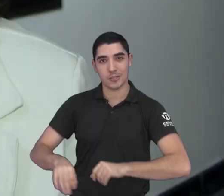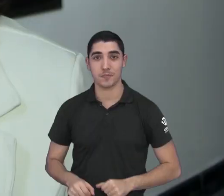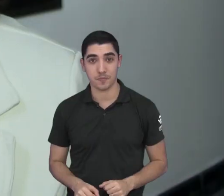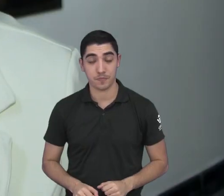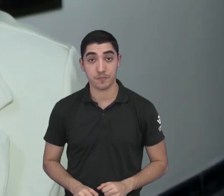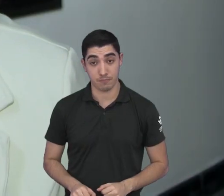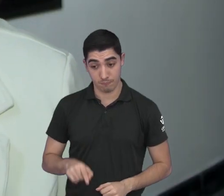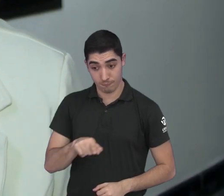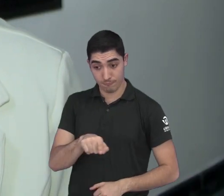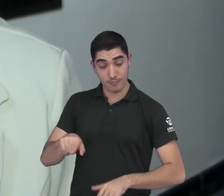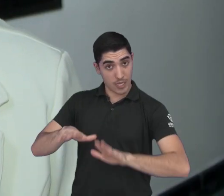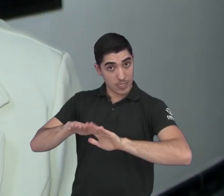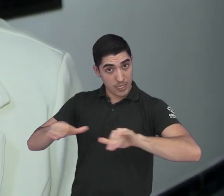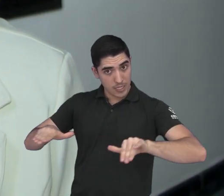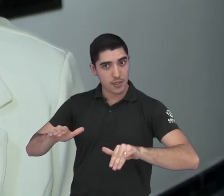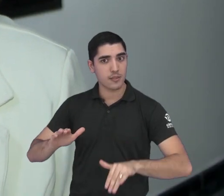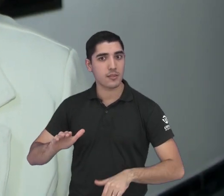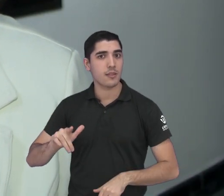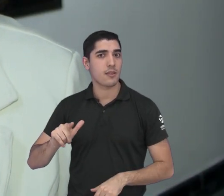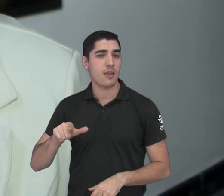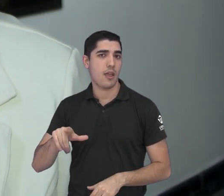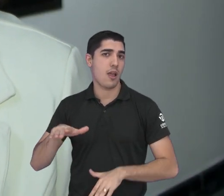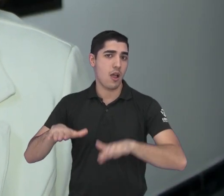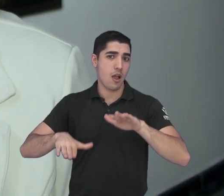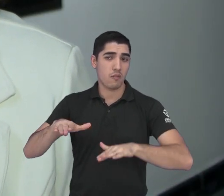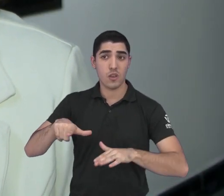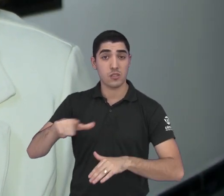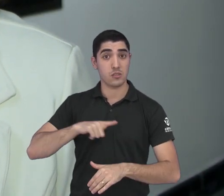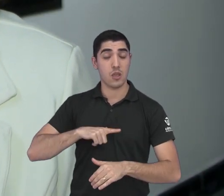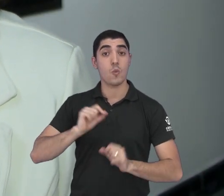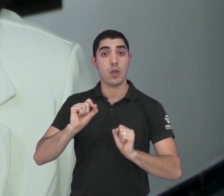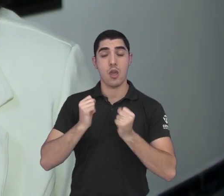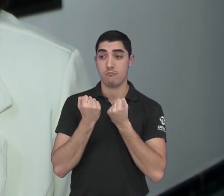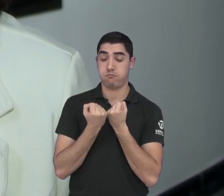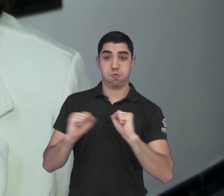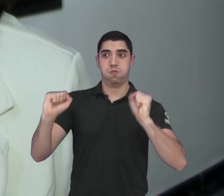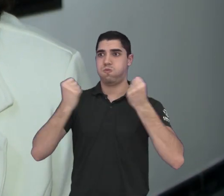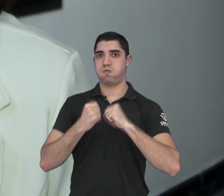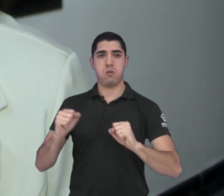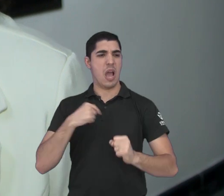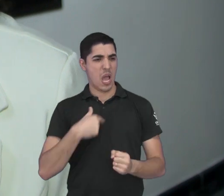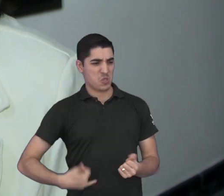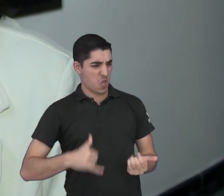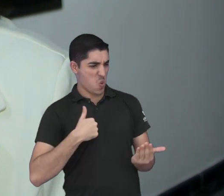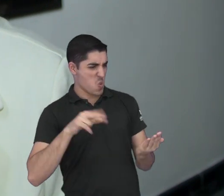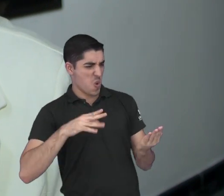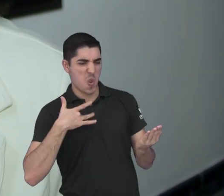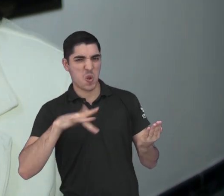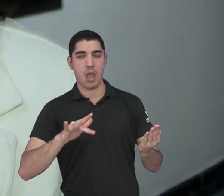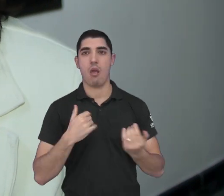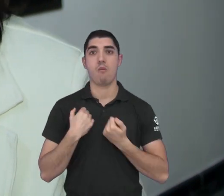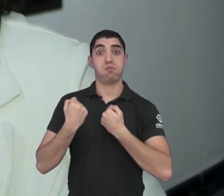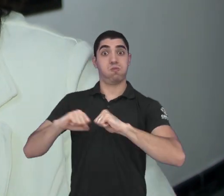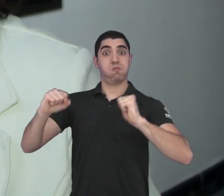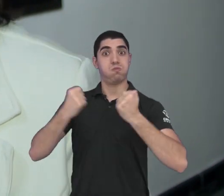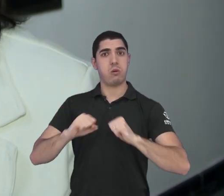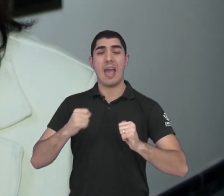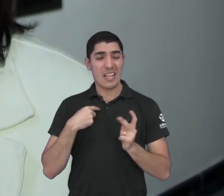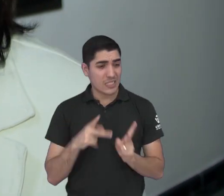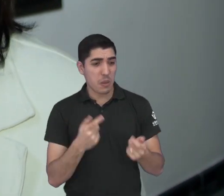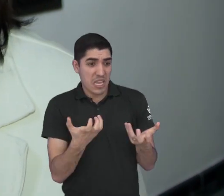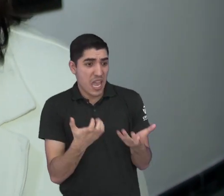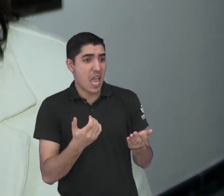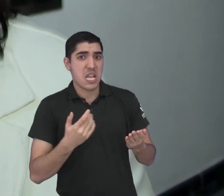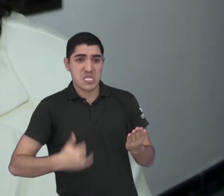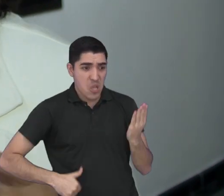educativas. Crianças que ficam até irritadas quando não usam o celular. Então, para tudo